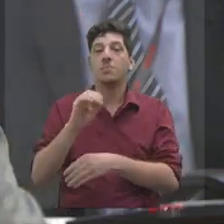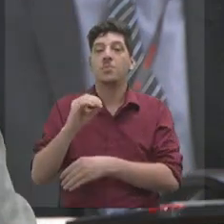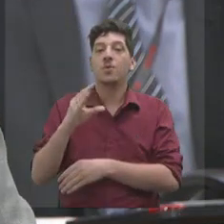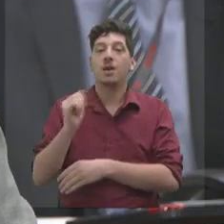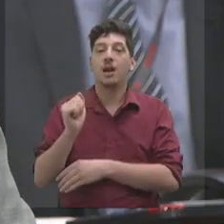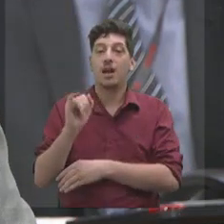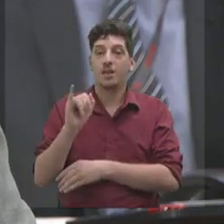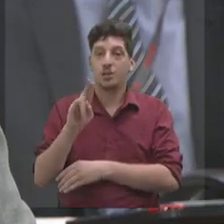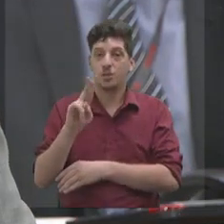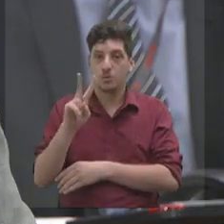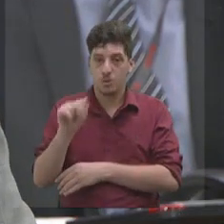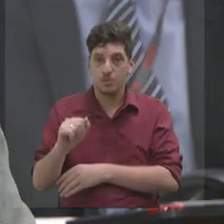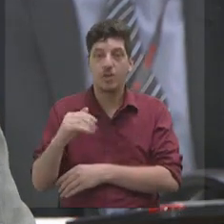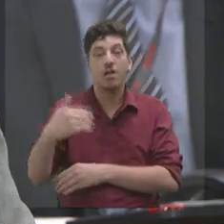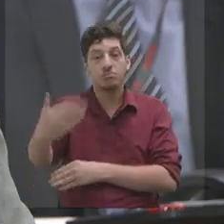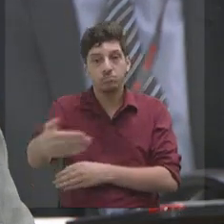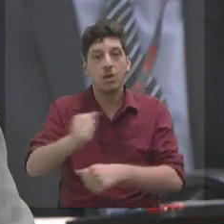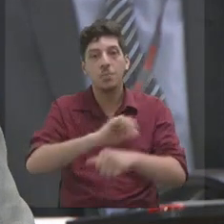Janaúba